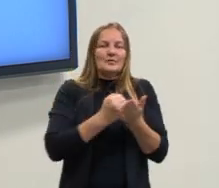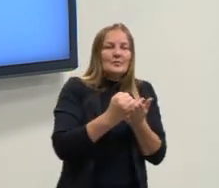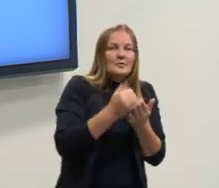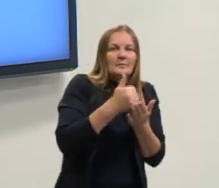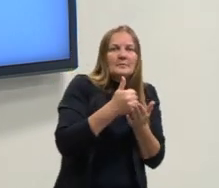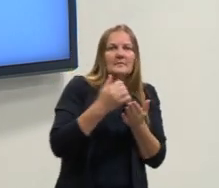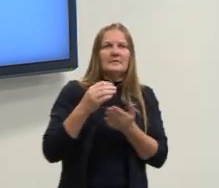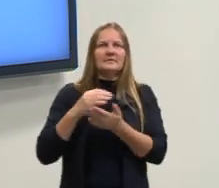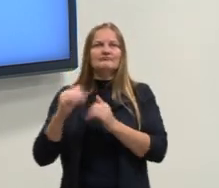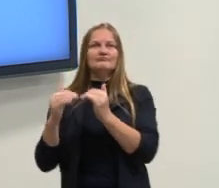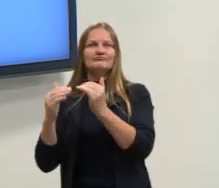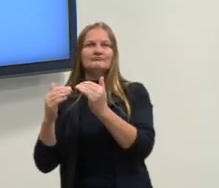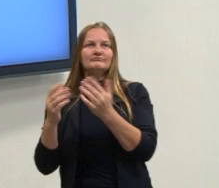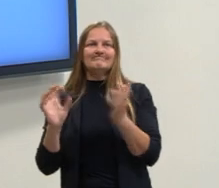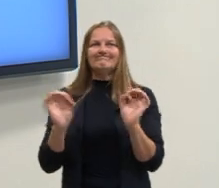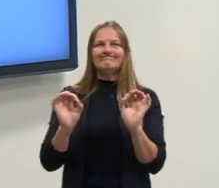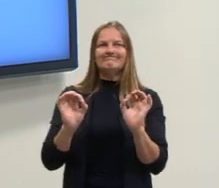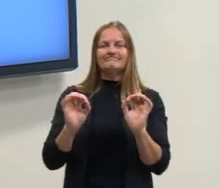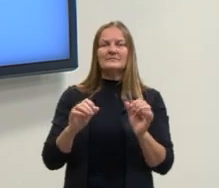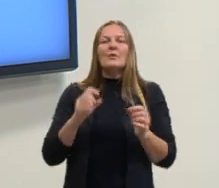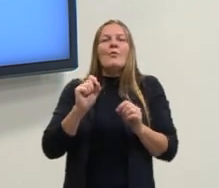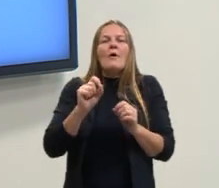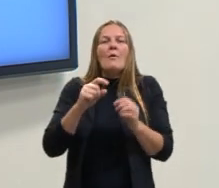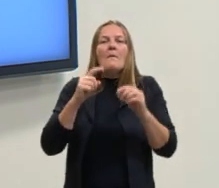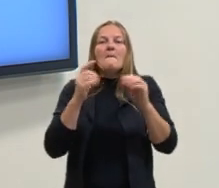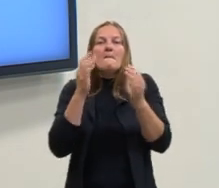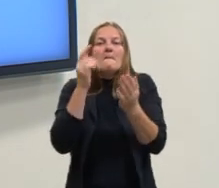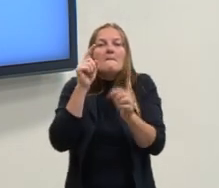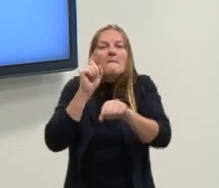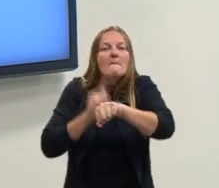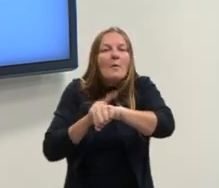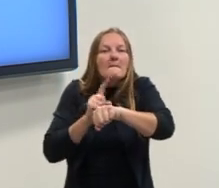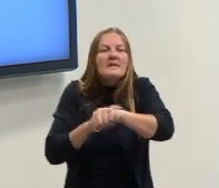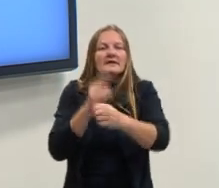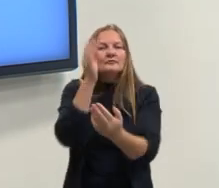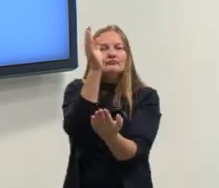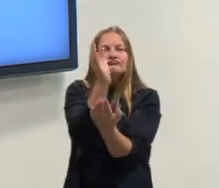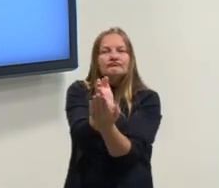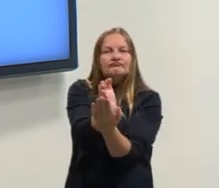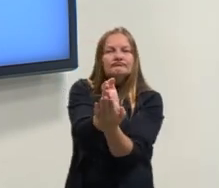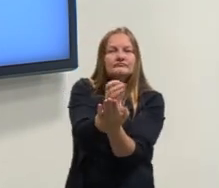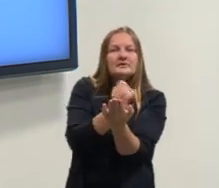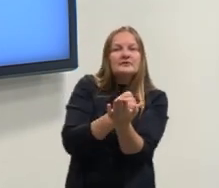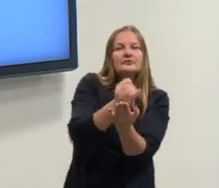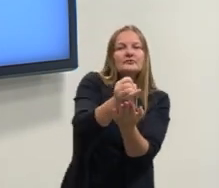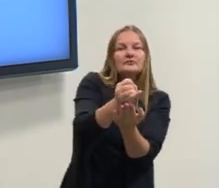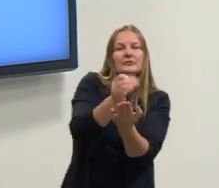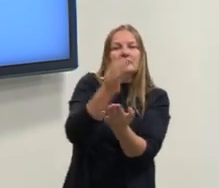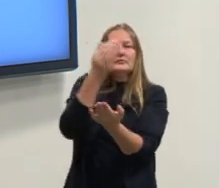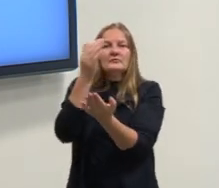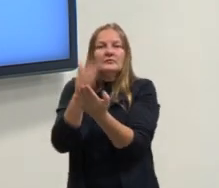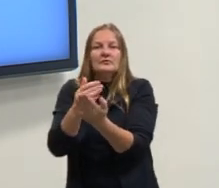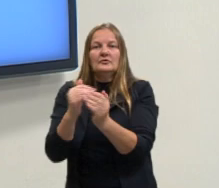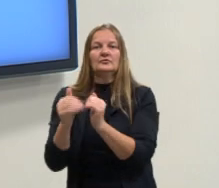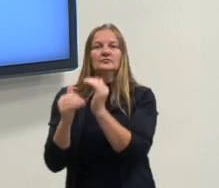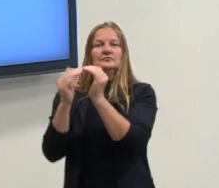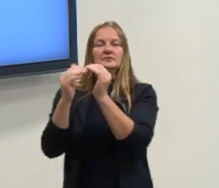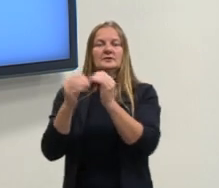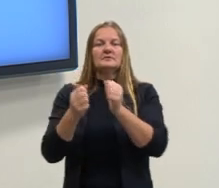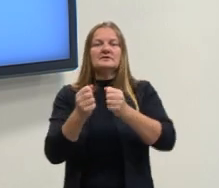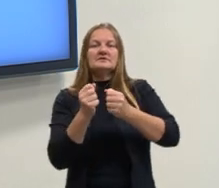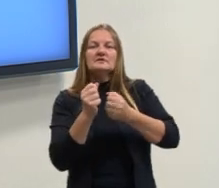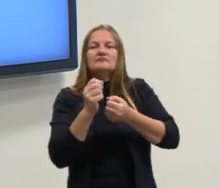em que parte acontece essa ruptura né porque a introdução faz parte do texto Então a fluidez